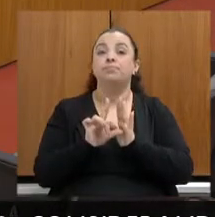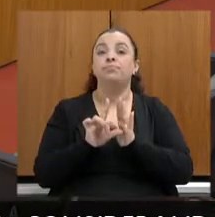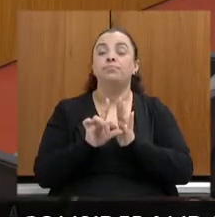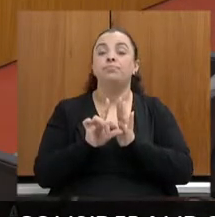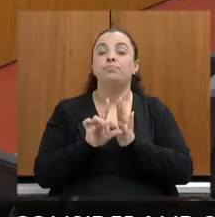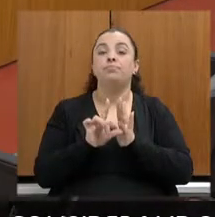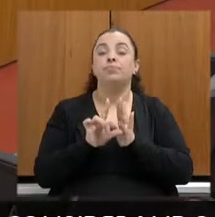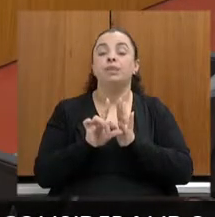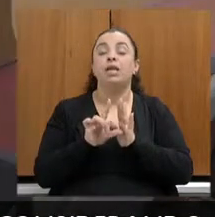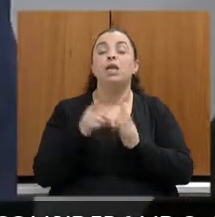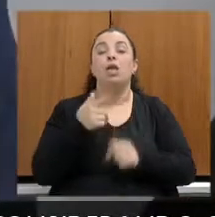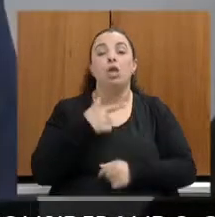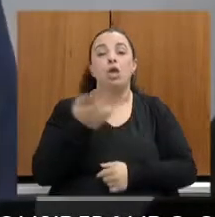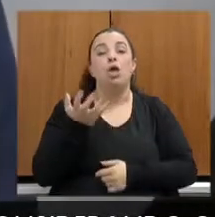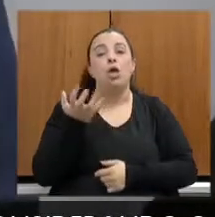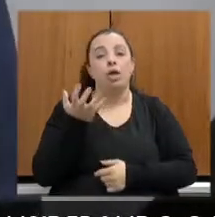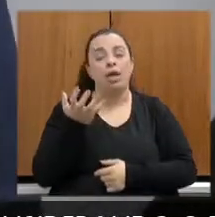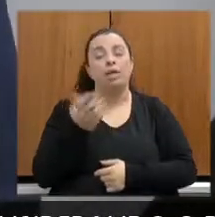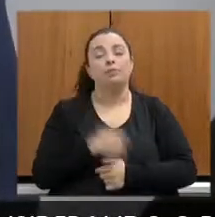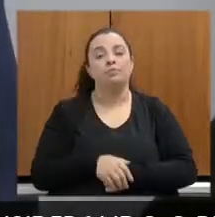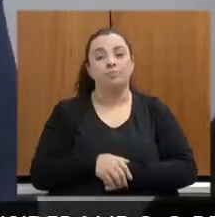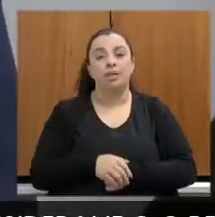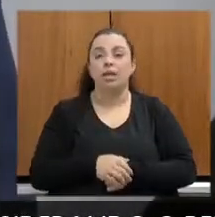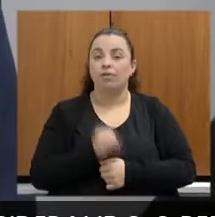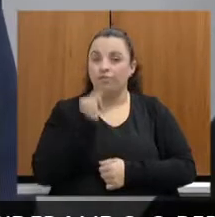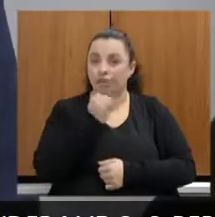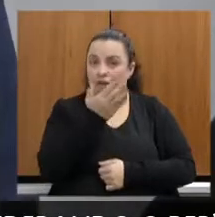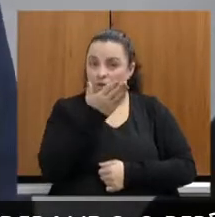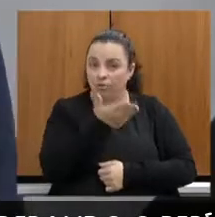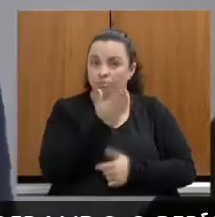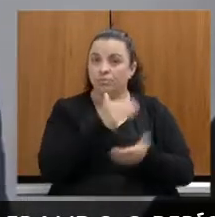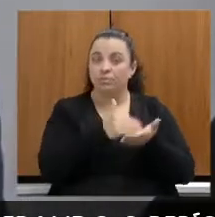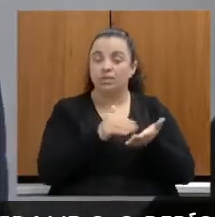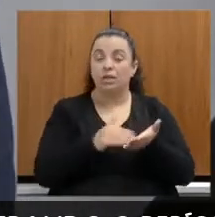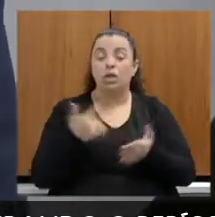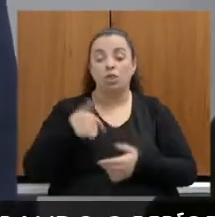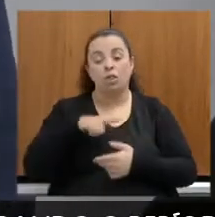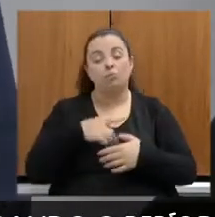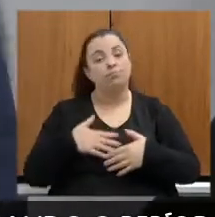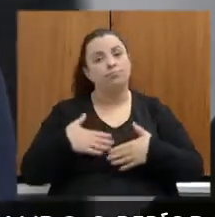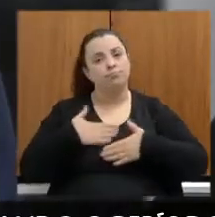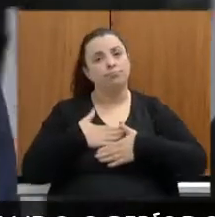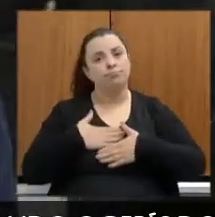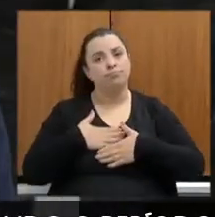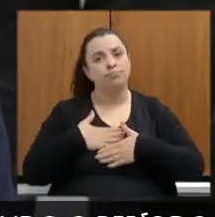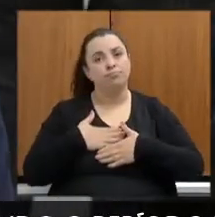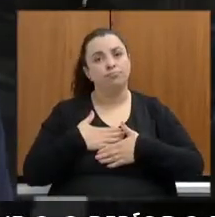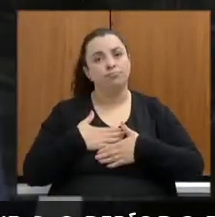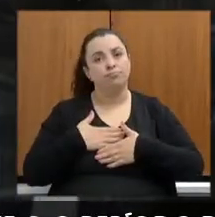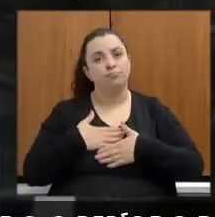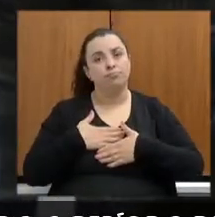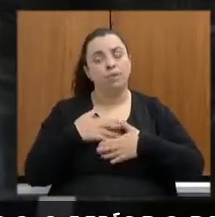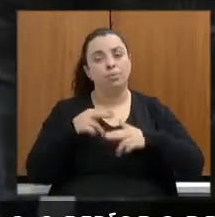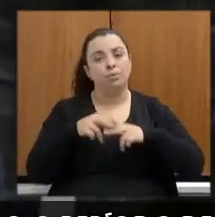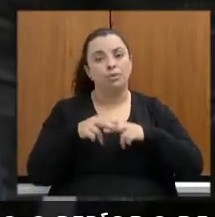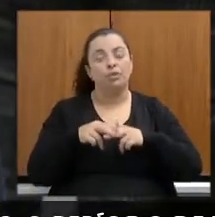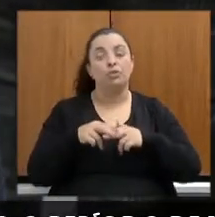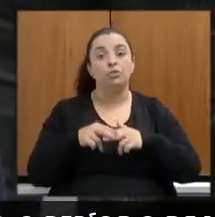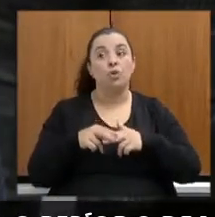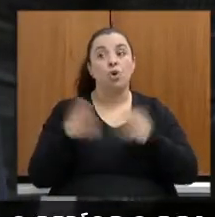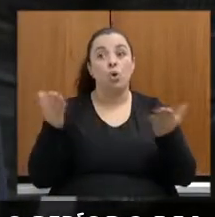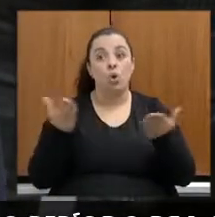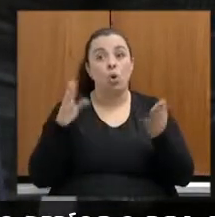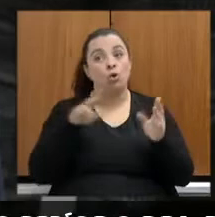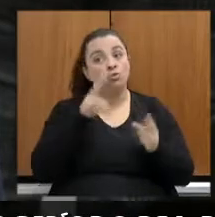eu quero manifestar também secretário a nossa satisfação pelo senhor viu aqui